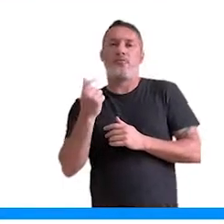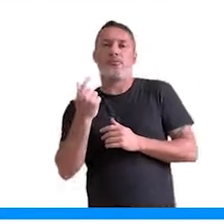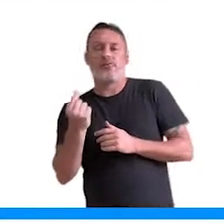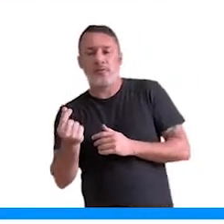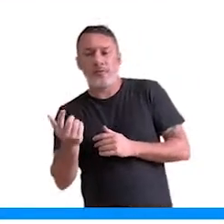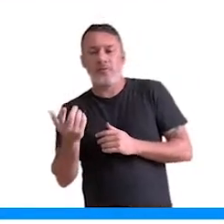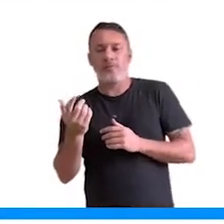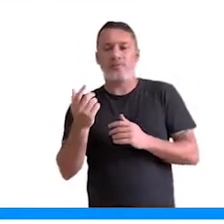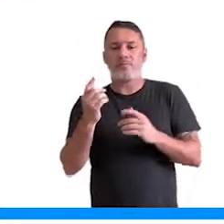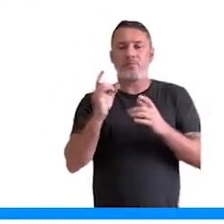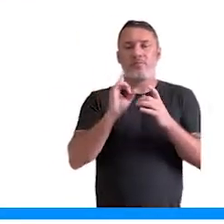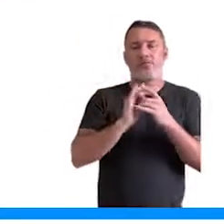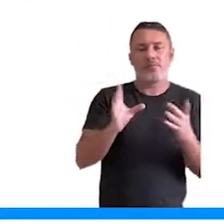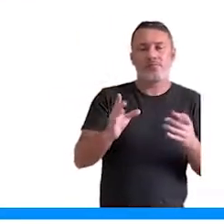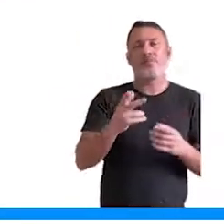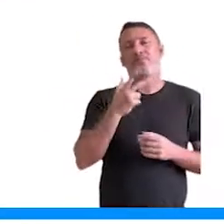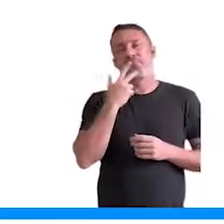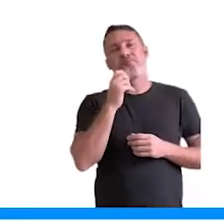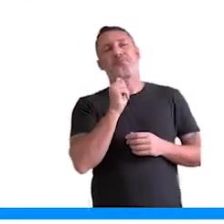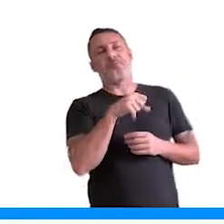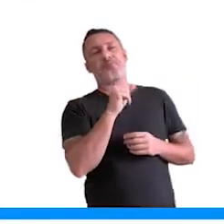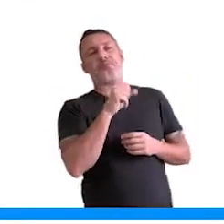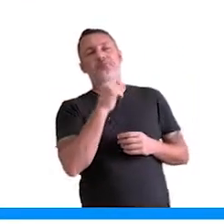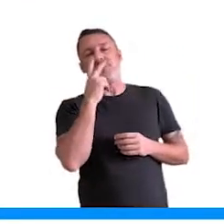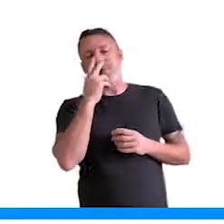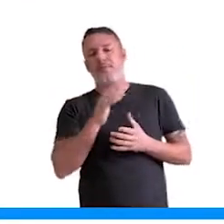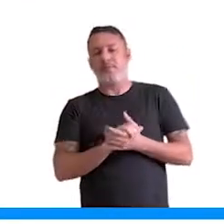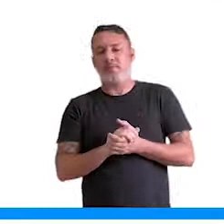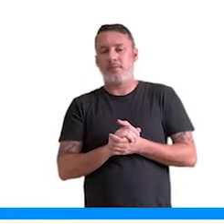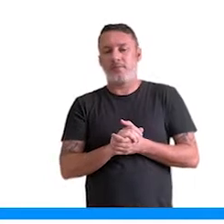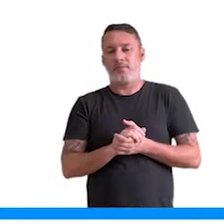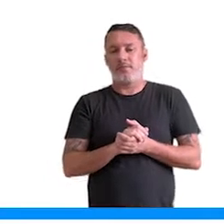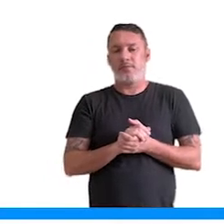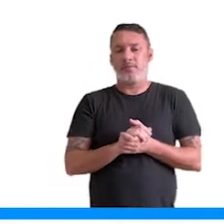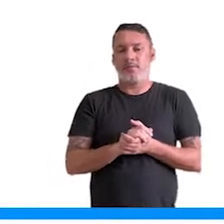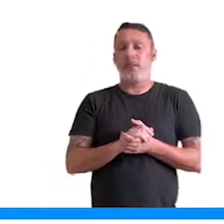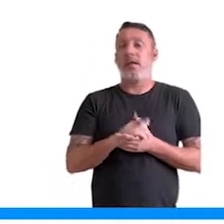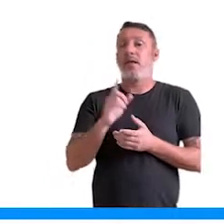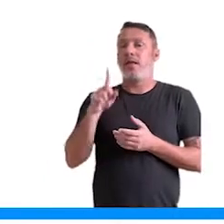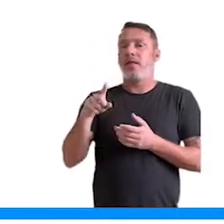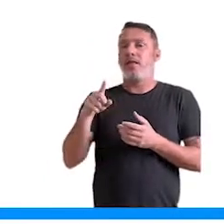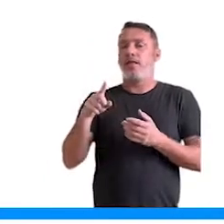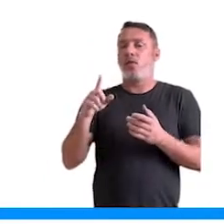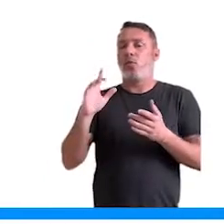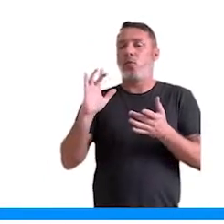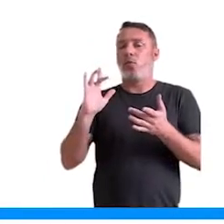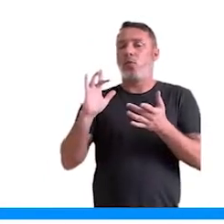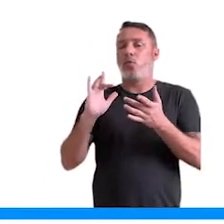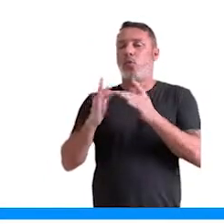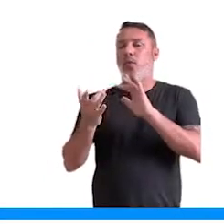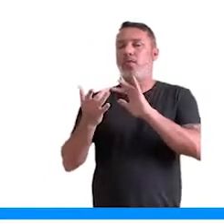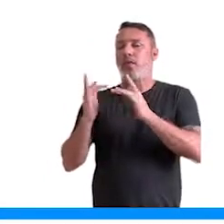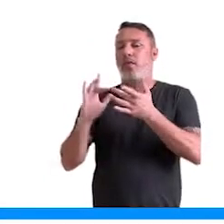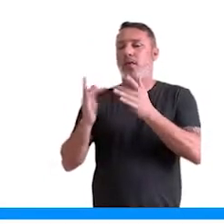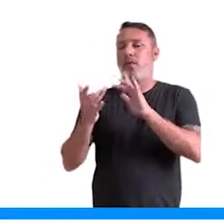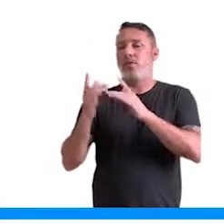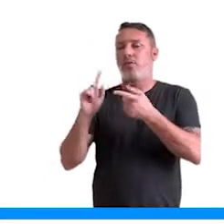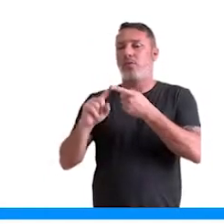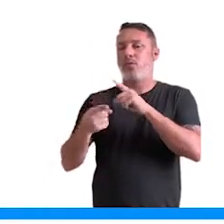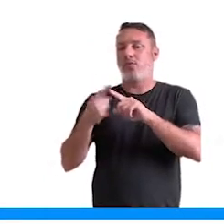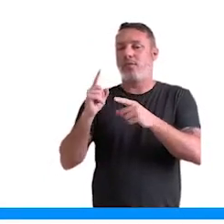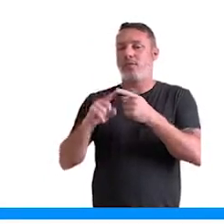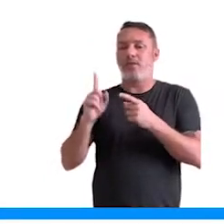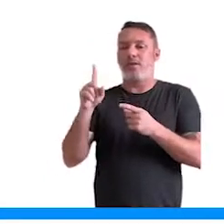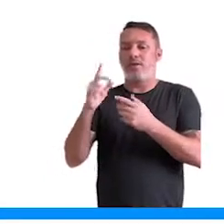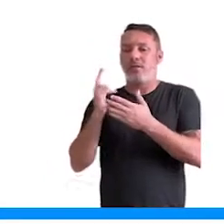tal dinero, permiso. Sé feliz ya. Perdón, es que